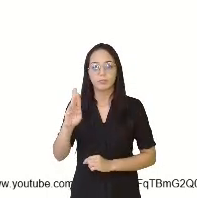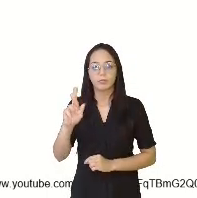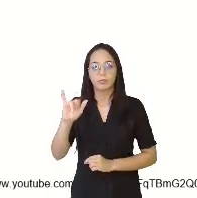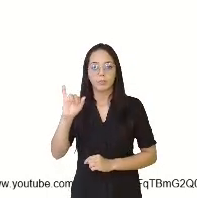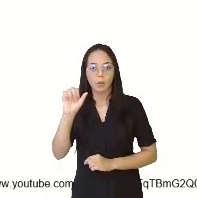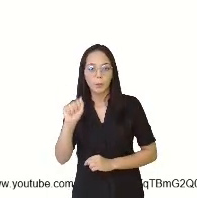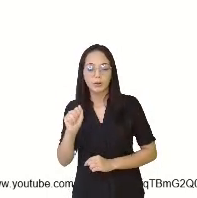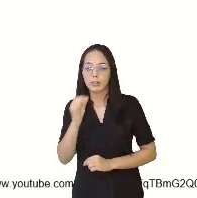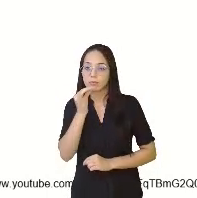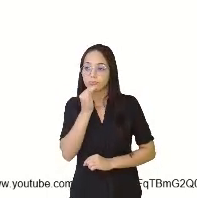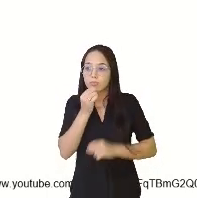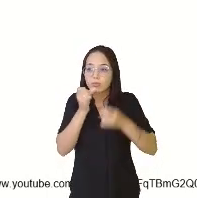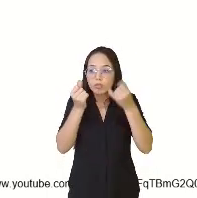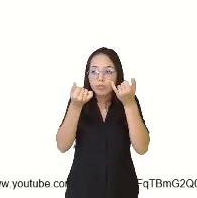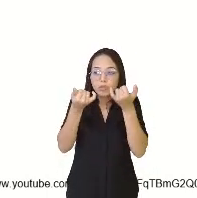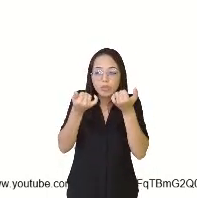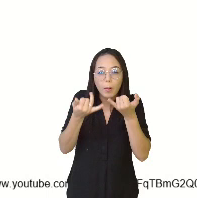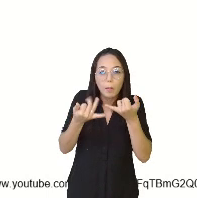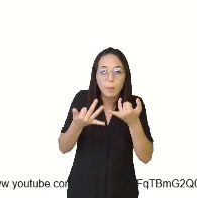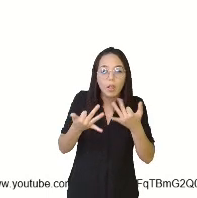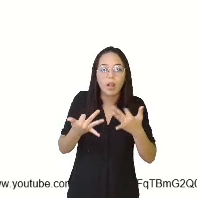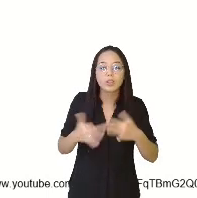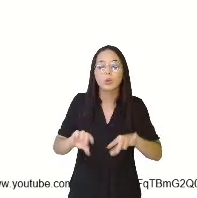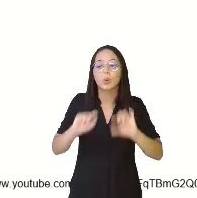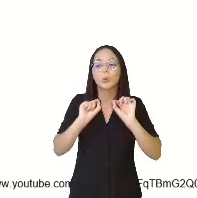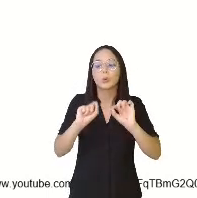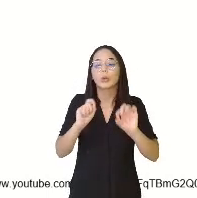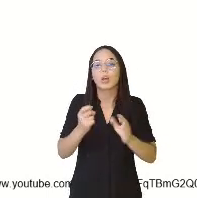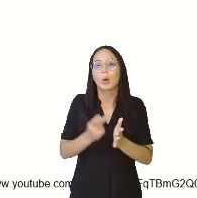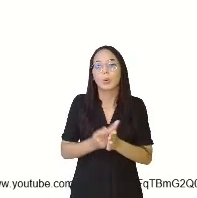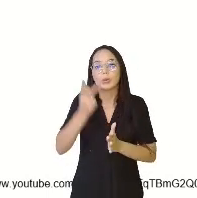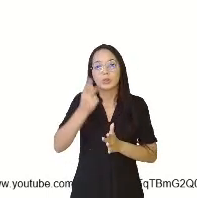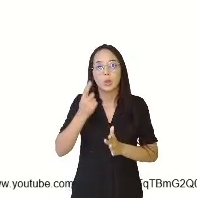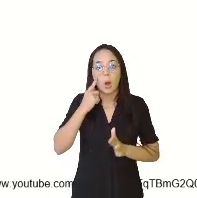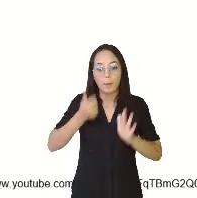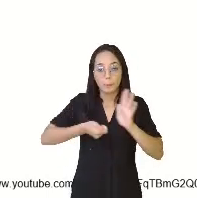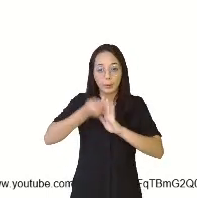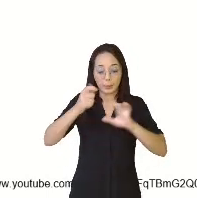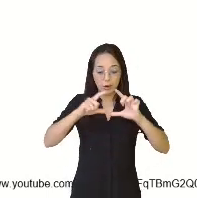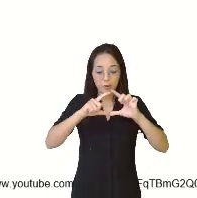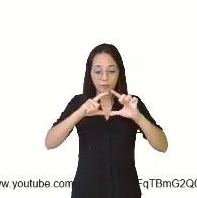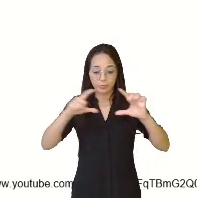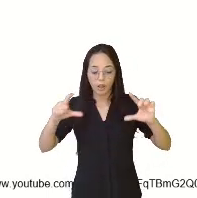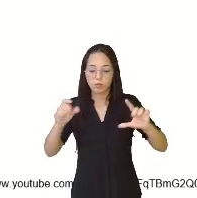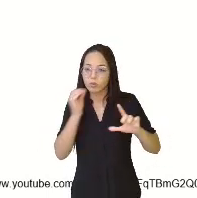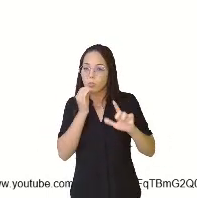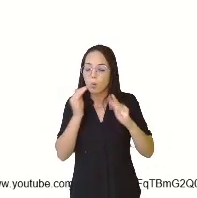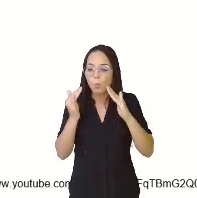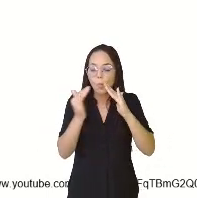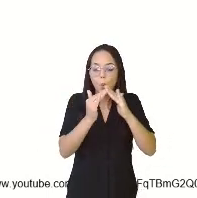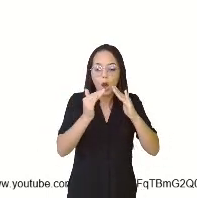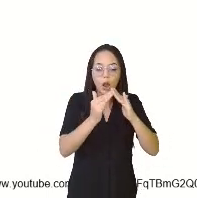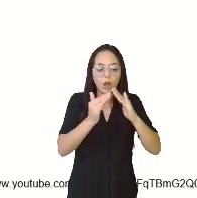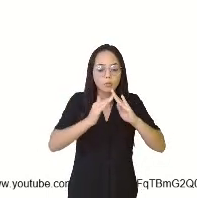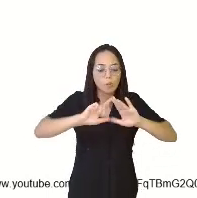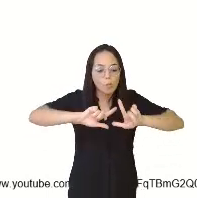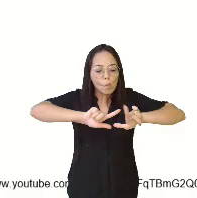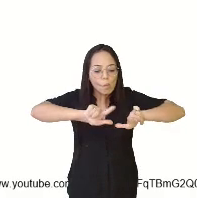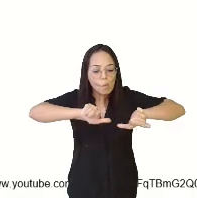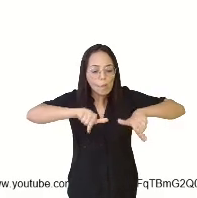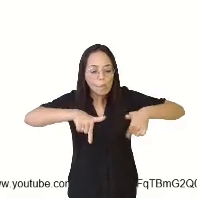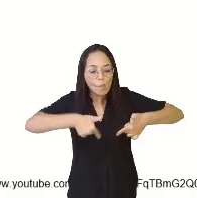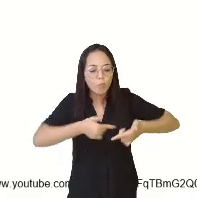a explicação do que vai acontecer na cena. A primeira frase está escrito o seguinte: uma casa vazia só com